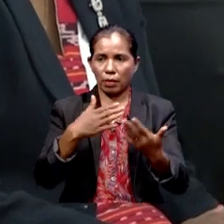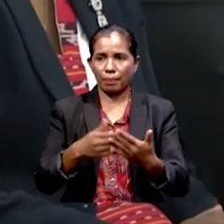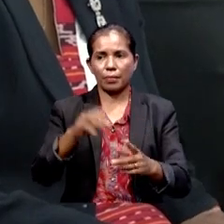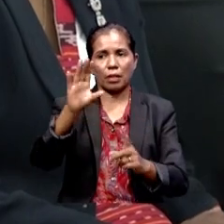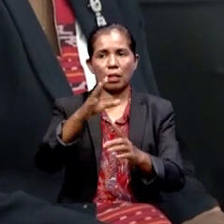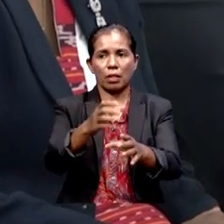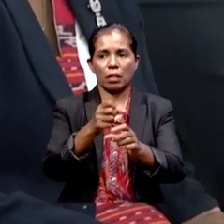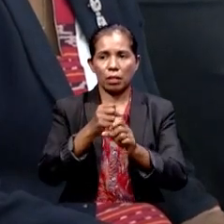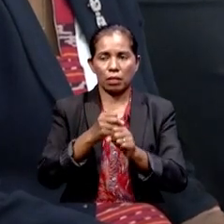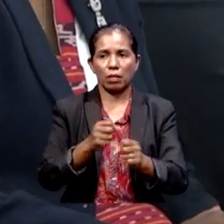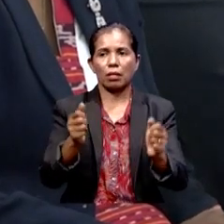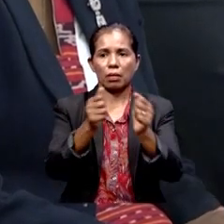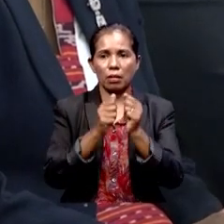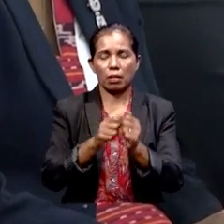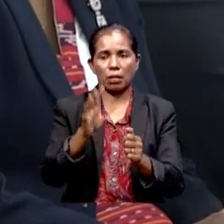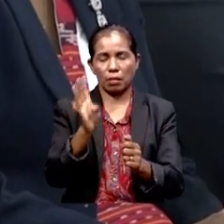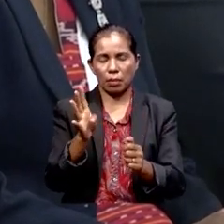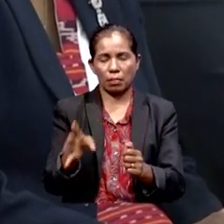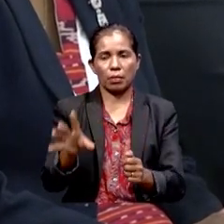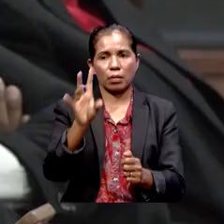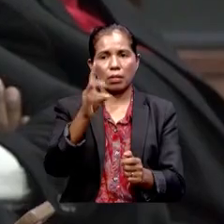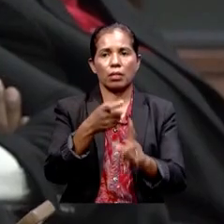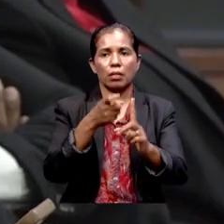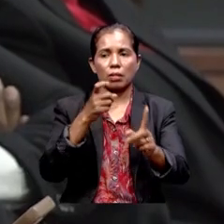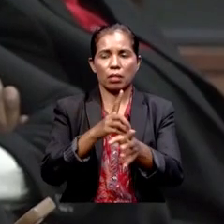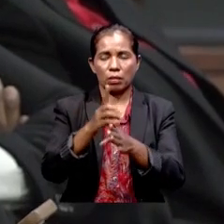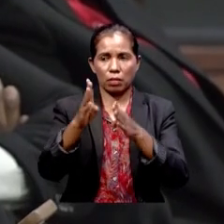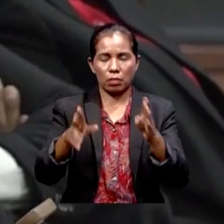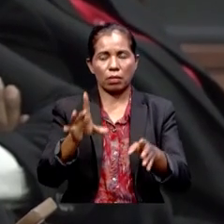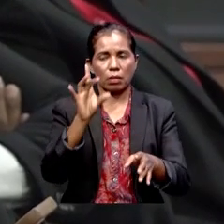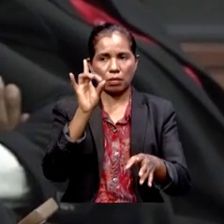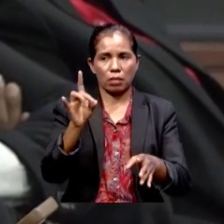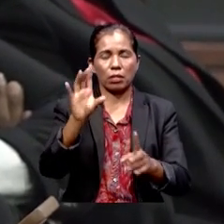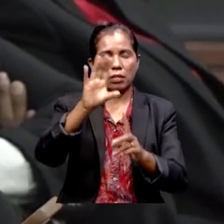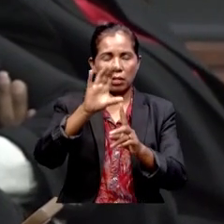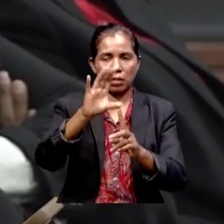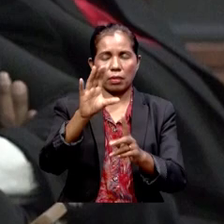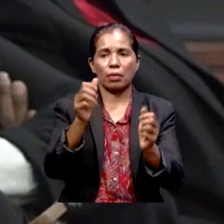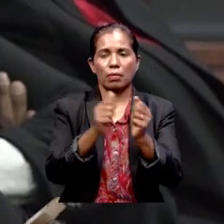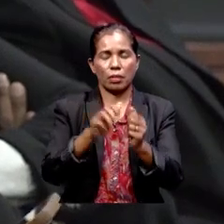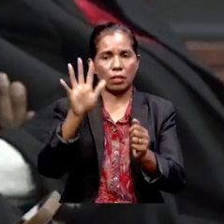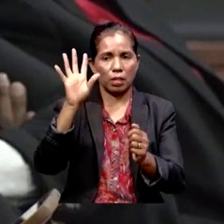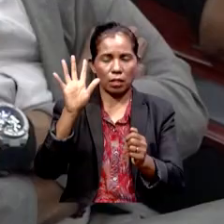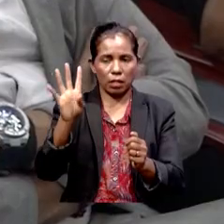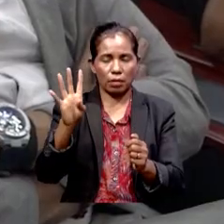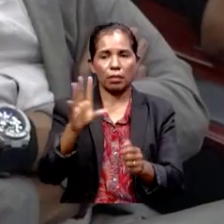ser nebesimo posse a mutu catno resinualo, composto russi diretor nenualo, sefe Secção em Lima, Safe